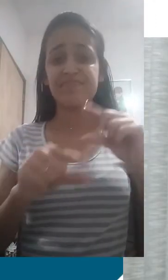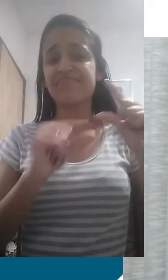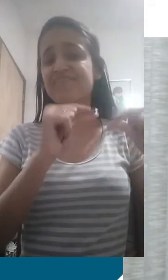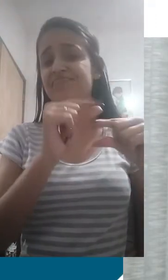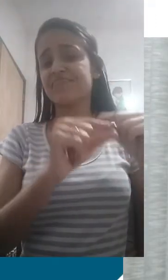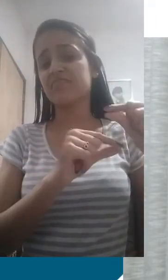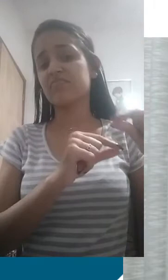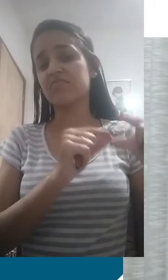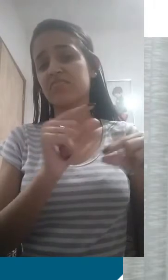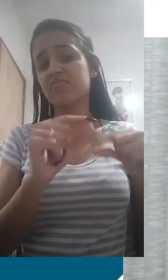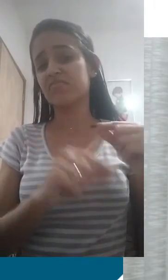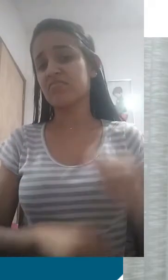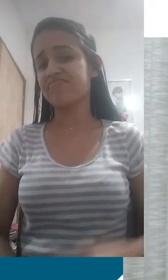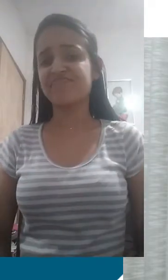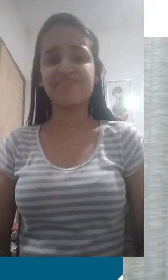não gorjeiam como lá.